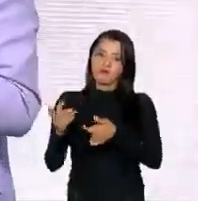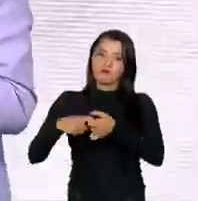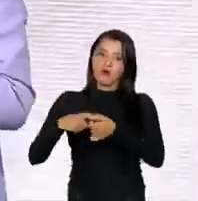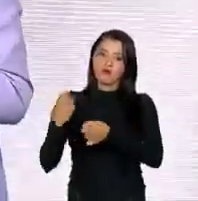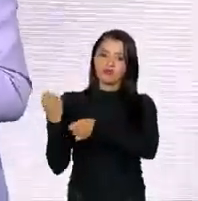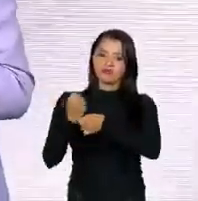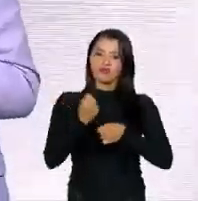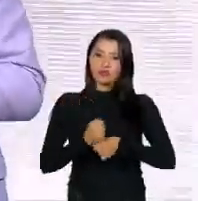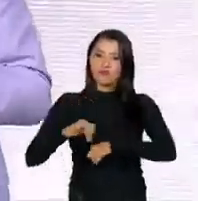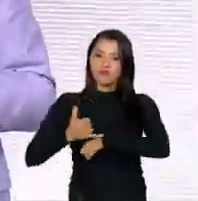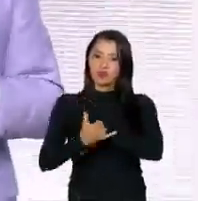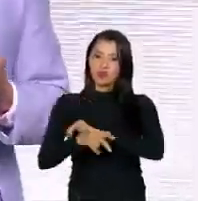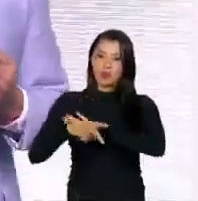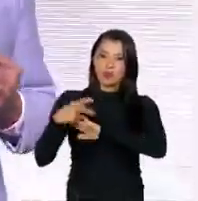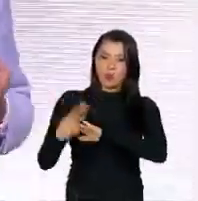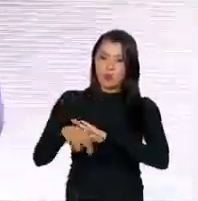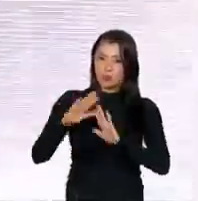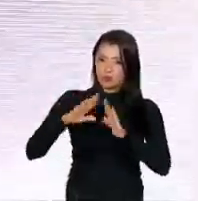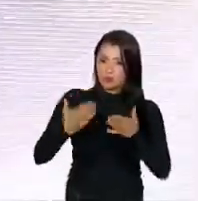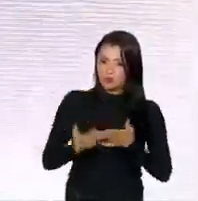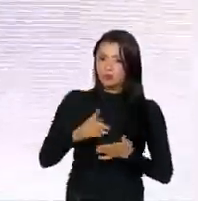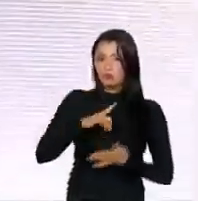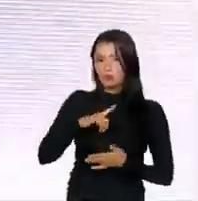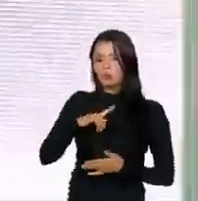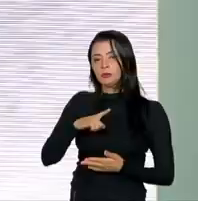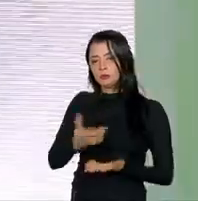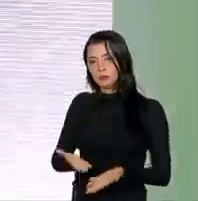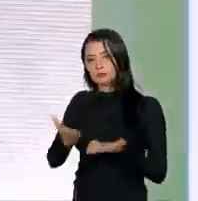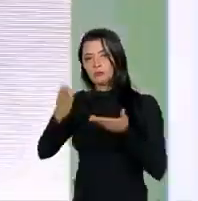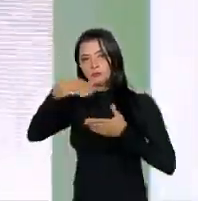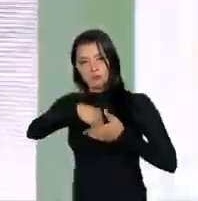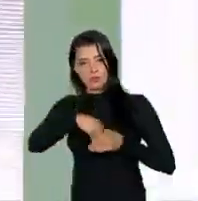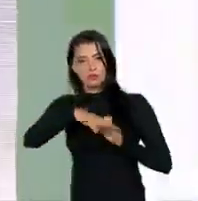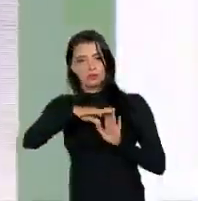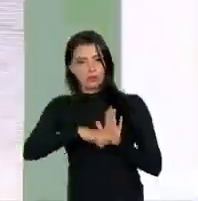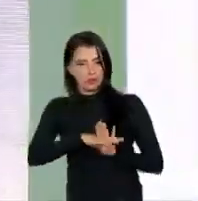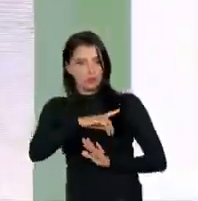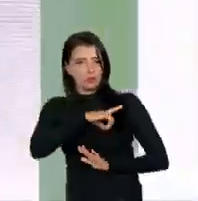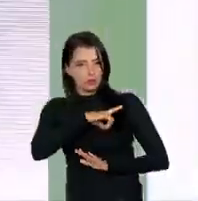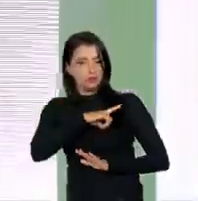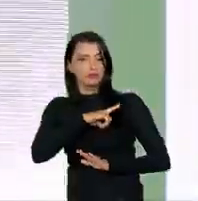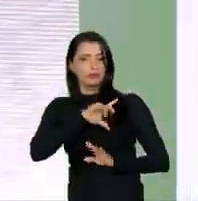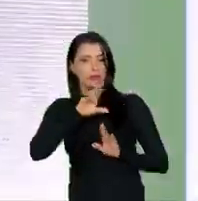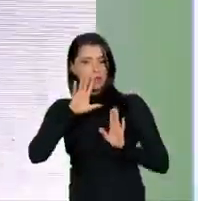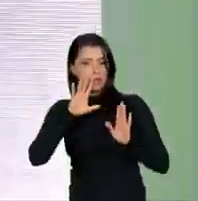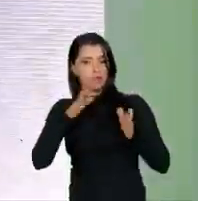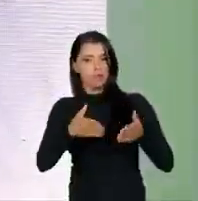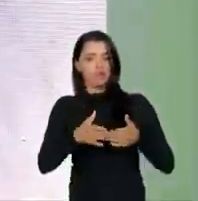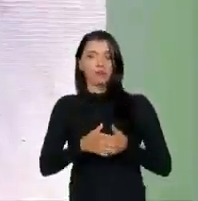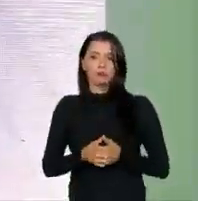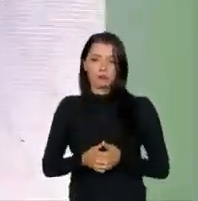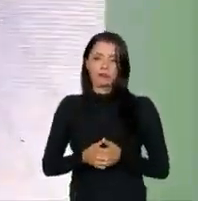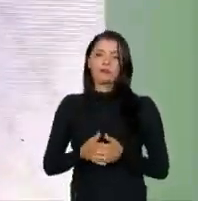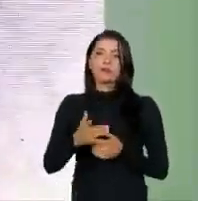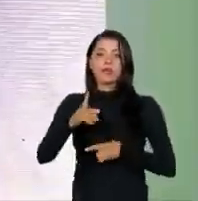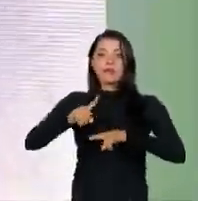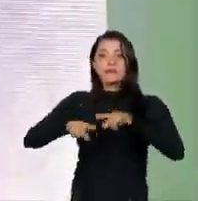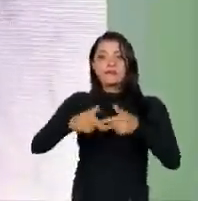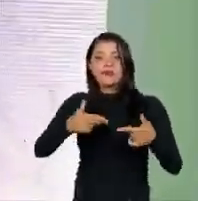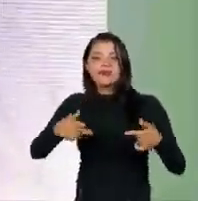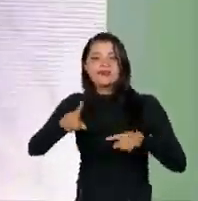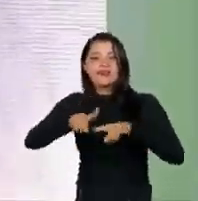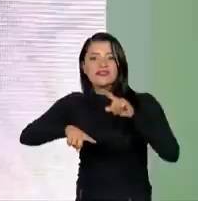recuperar essa infraestrutura dessas escolas dentro desse programa. E esse material pedagógico que